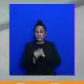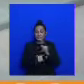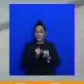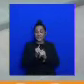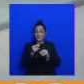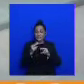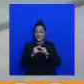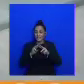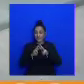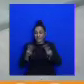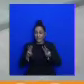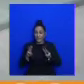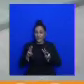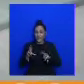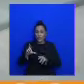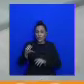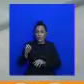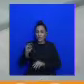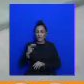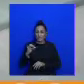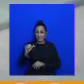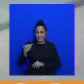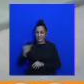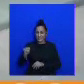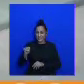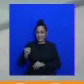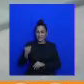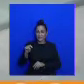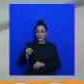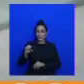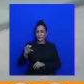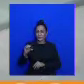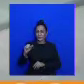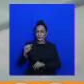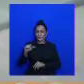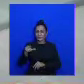da Caixa logo após a apuração. loterias.caixa.gov.br